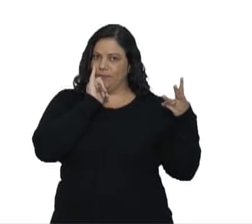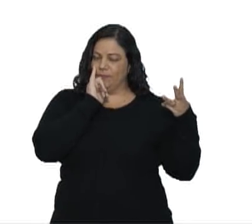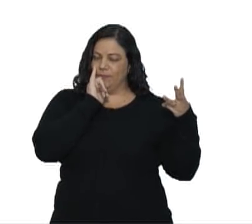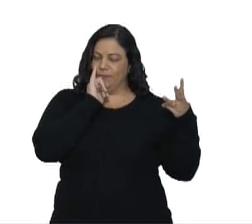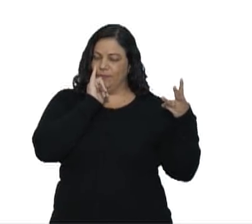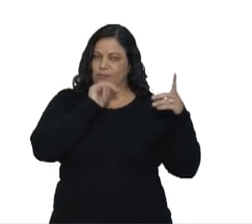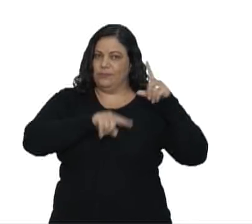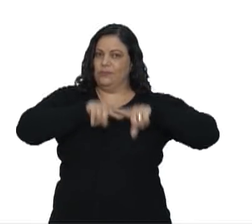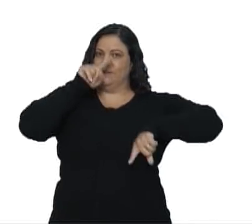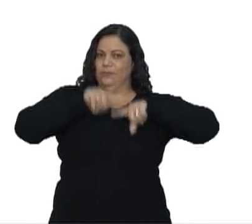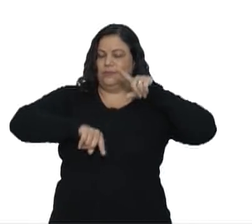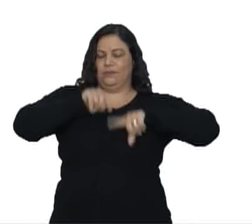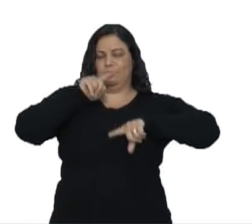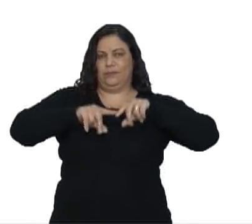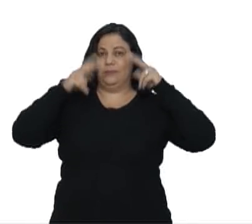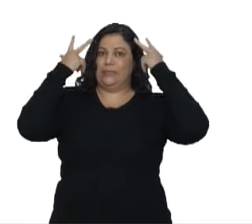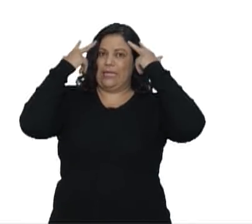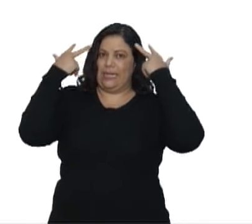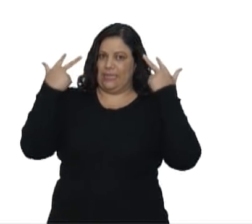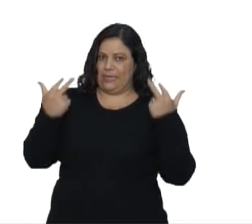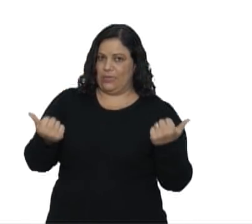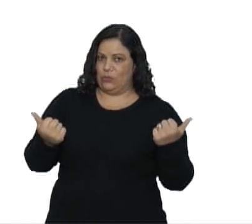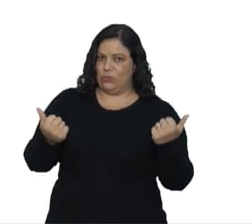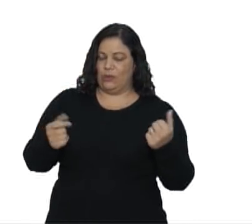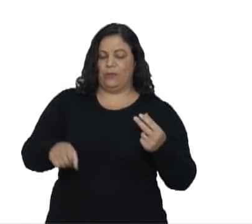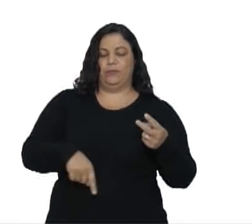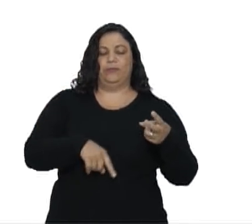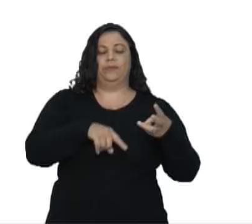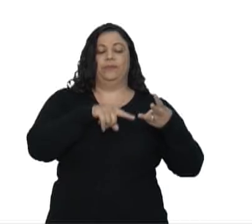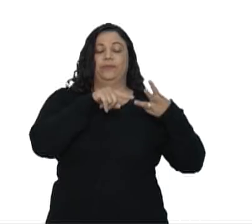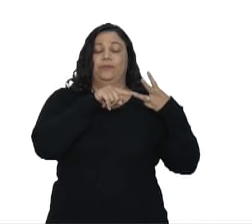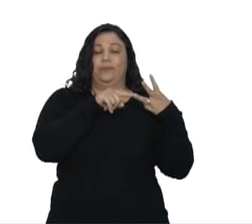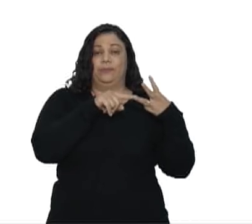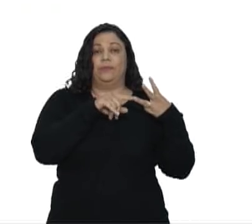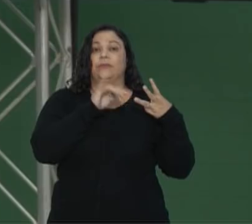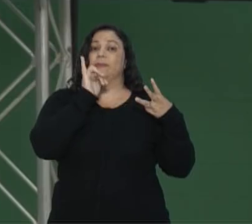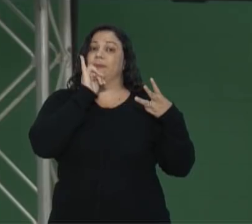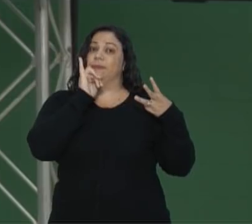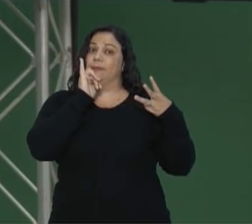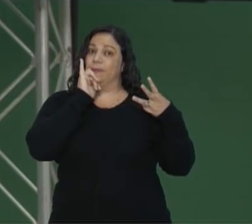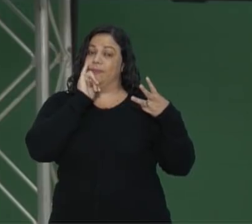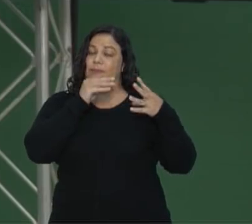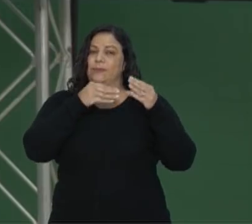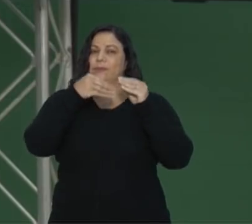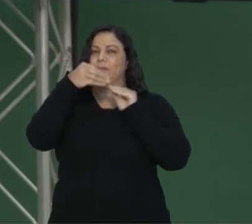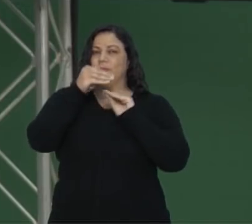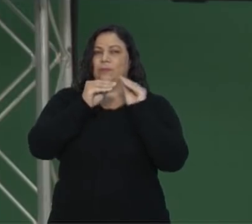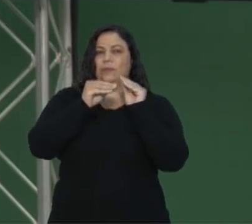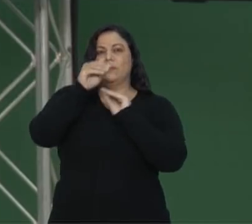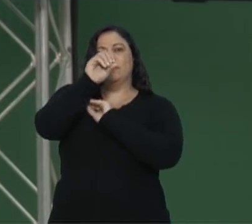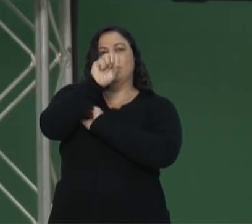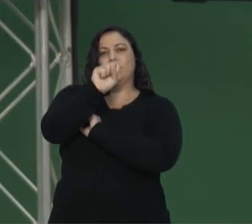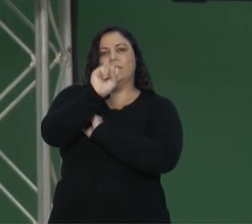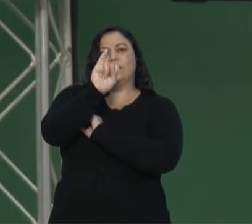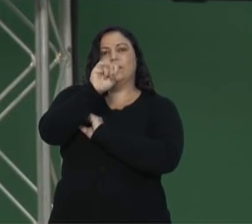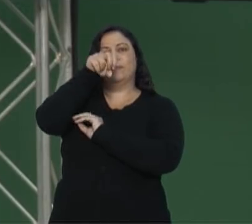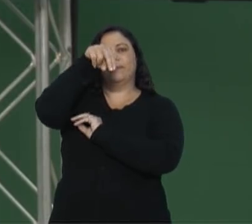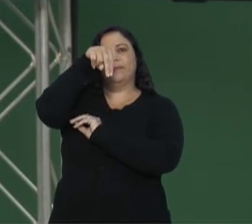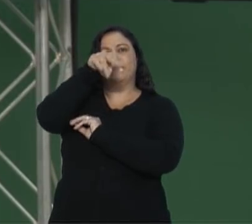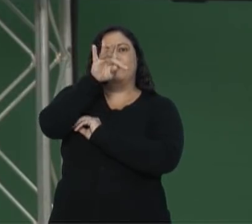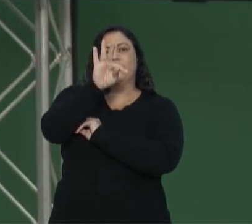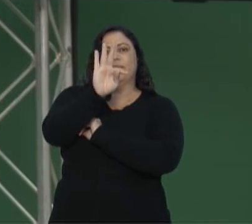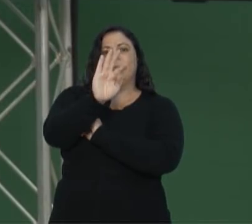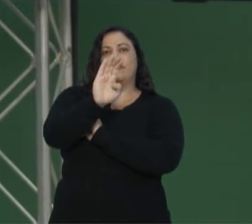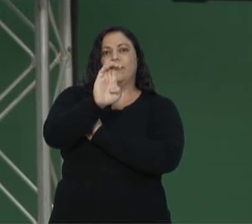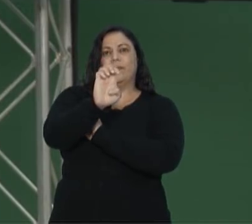natural e 3 exemplos de materiais sintéticos. Claro que na aula de hoje eu trouxe vários exemplos.